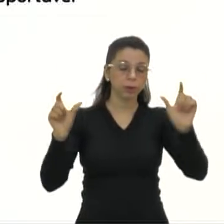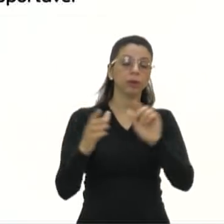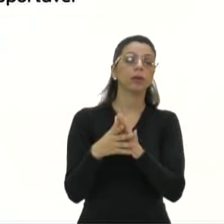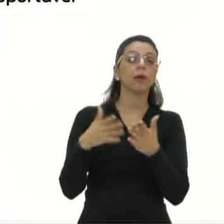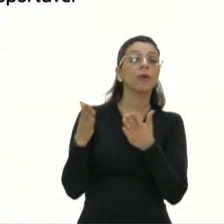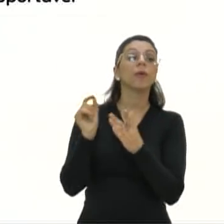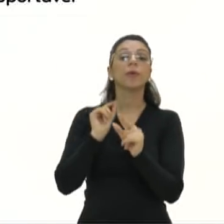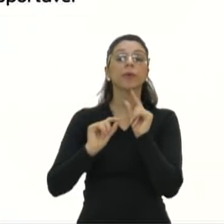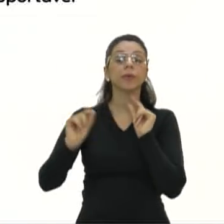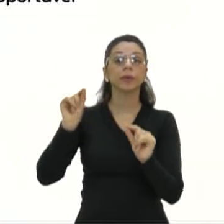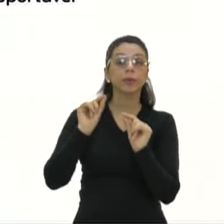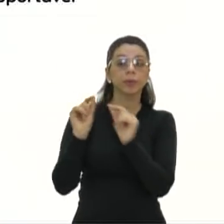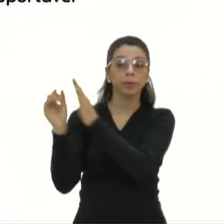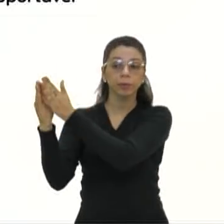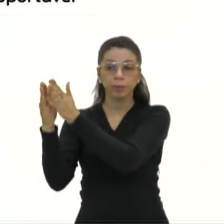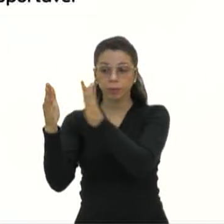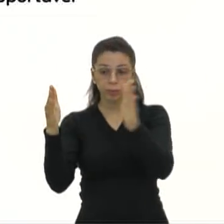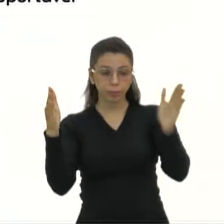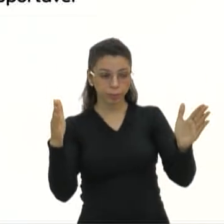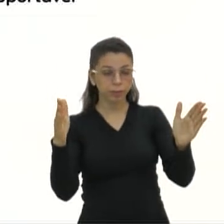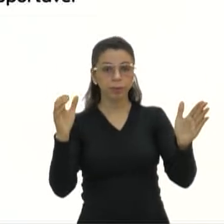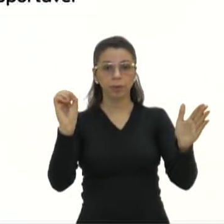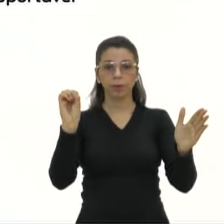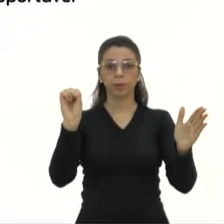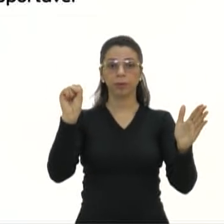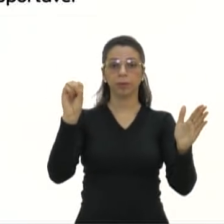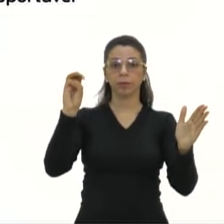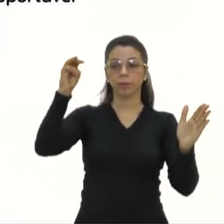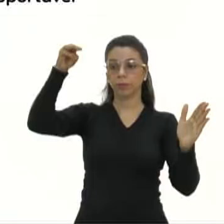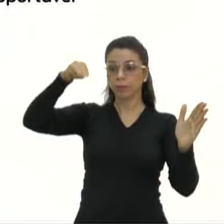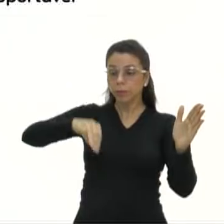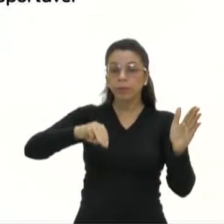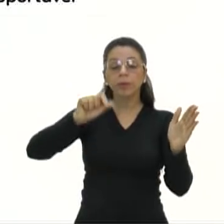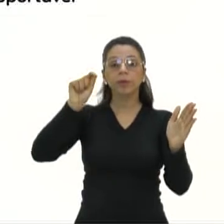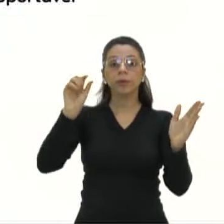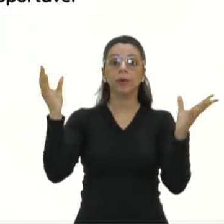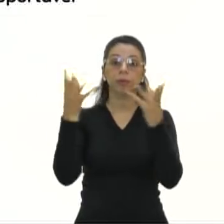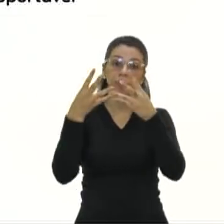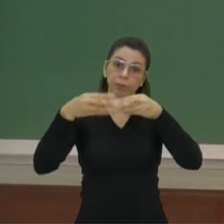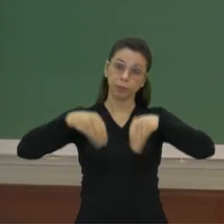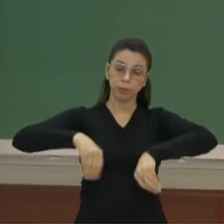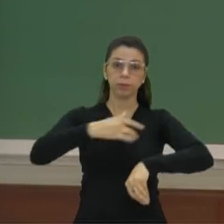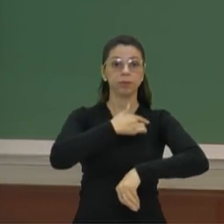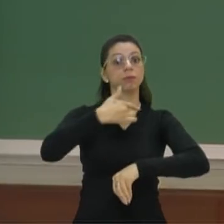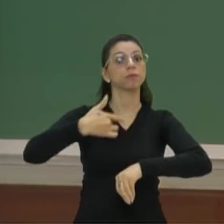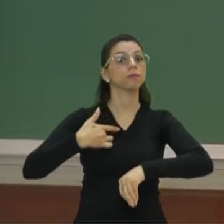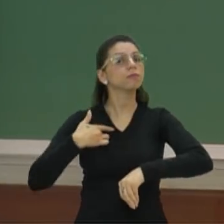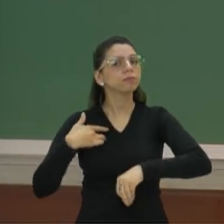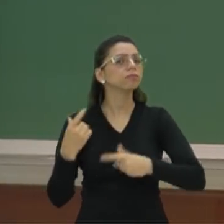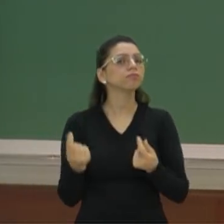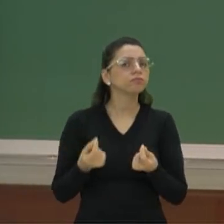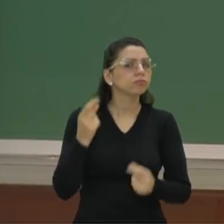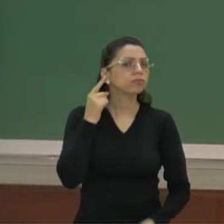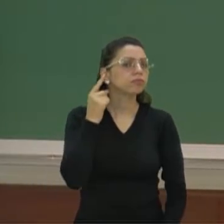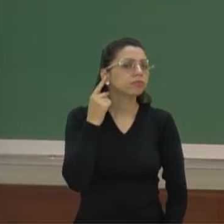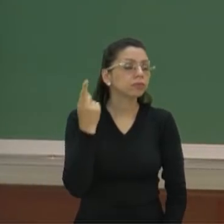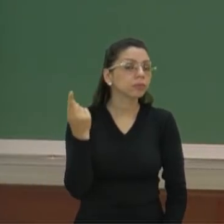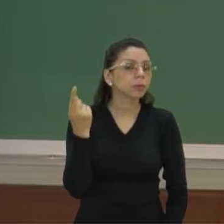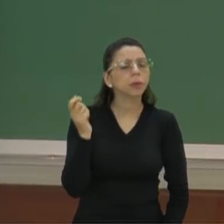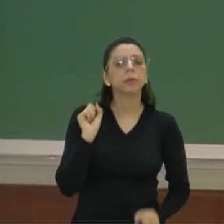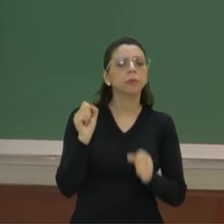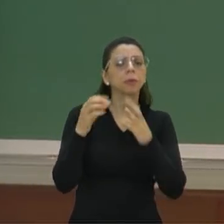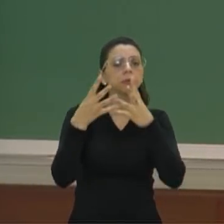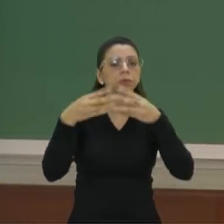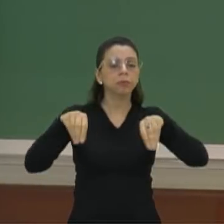quais sons representados na imagem acima são prejudiciais à nossa orelha? O que será que pode ser prejudicial